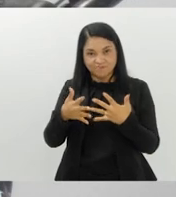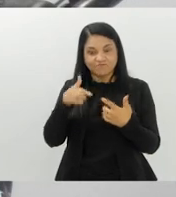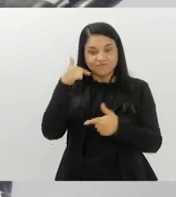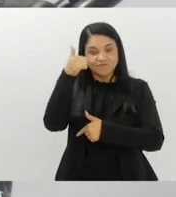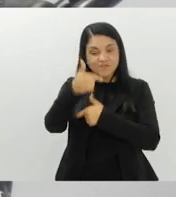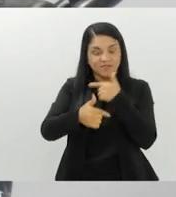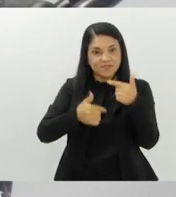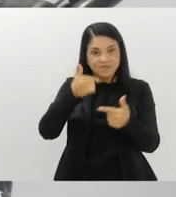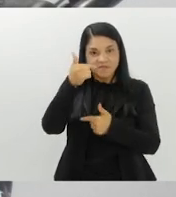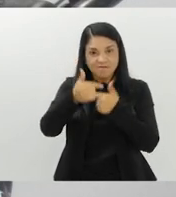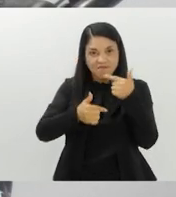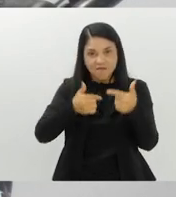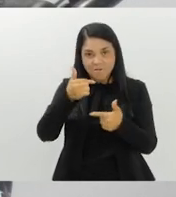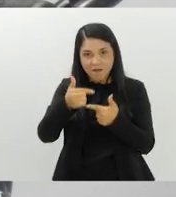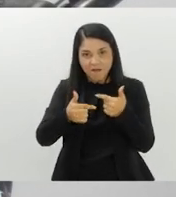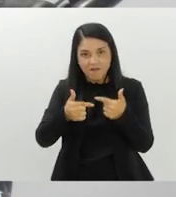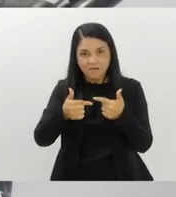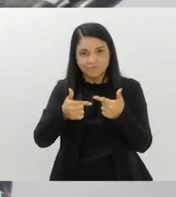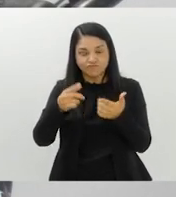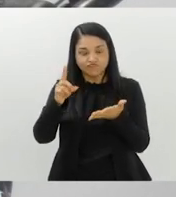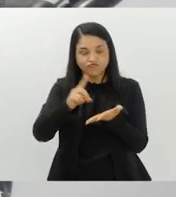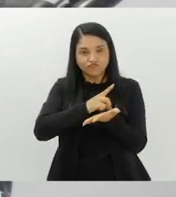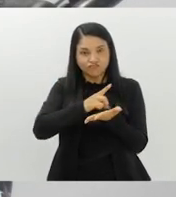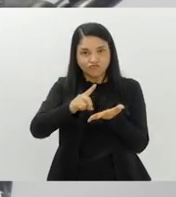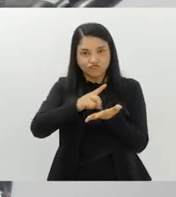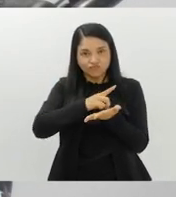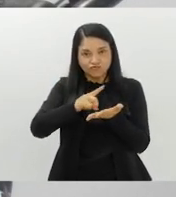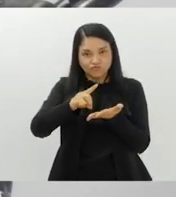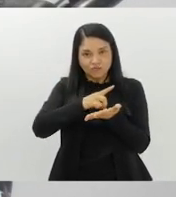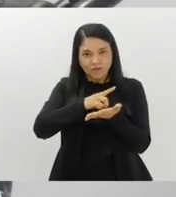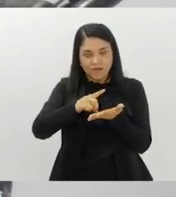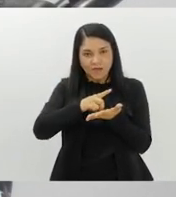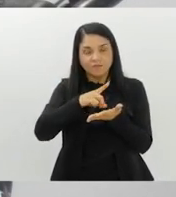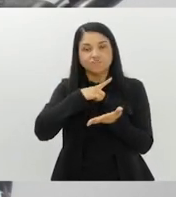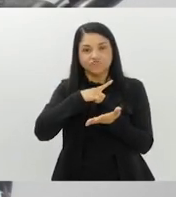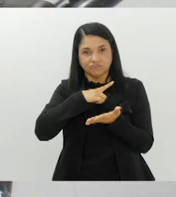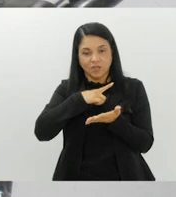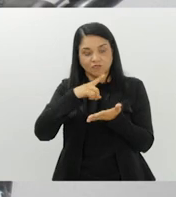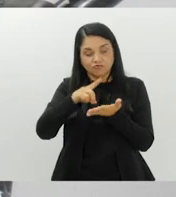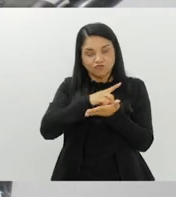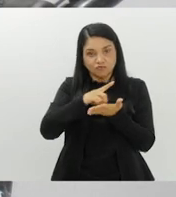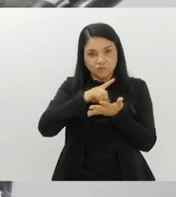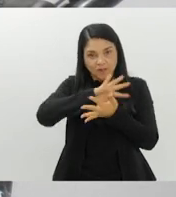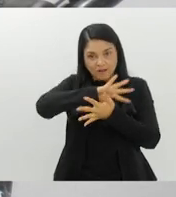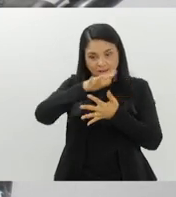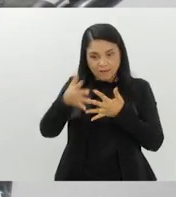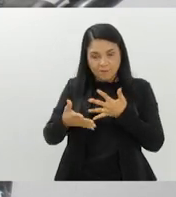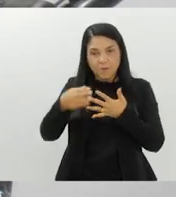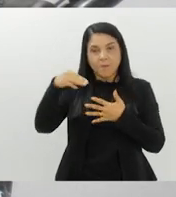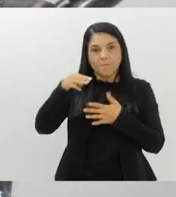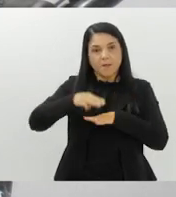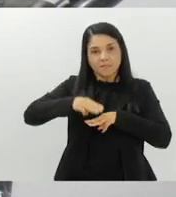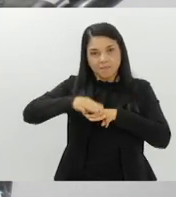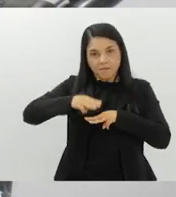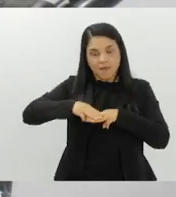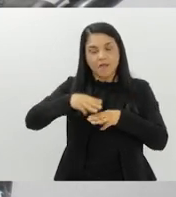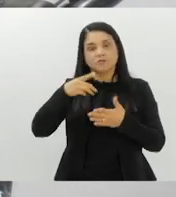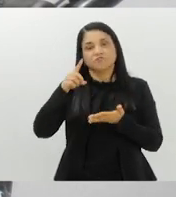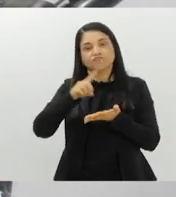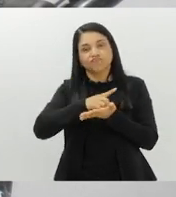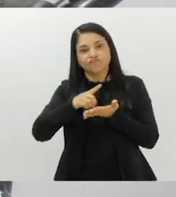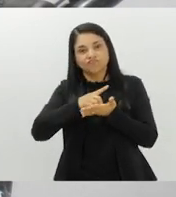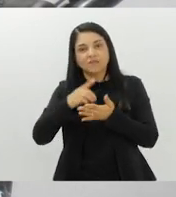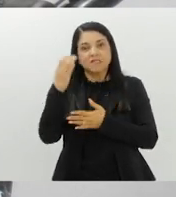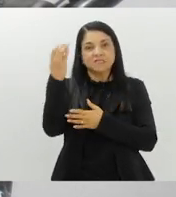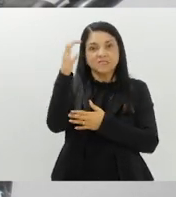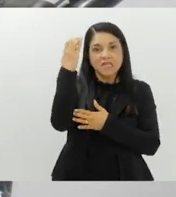a questão do dicionário. A gente tem um dicionário de Libras para matemática, um dicionário de Libras para